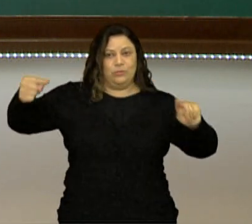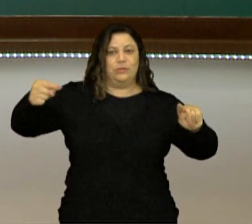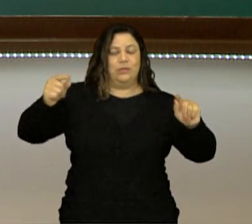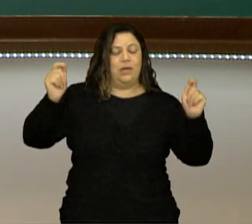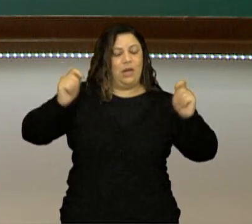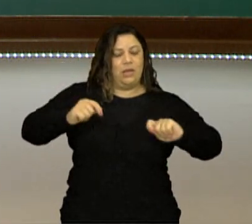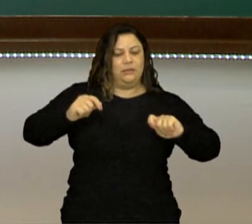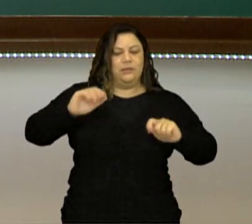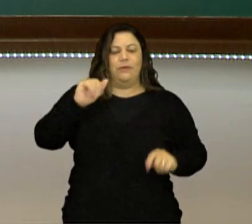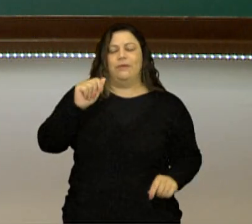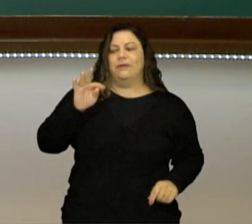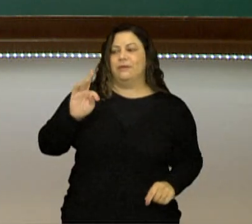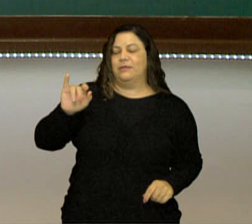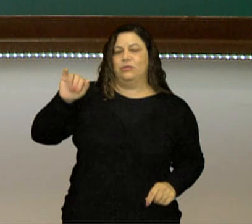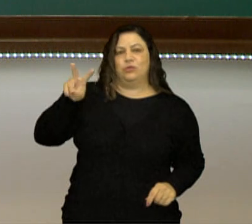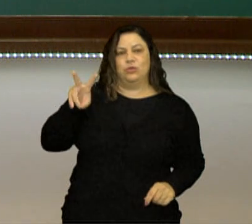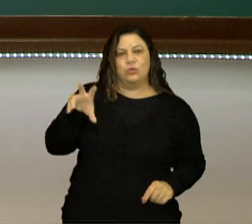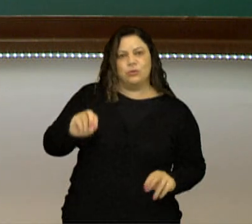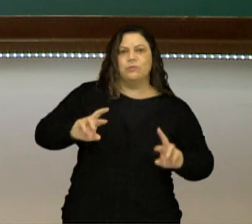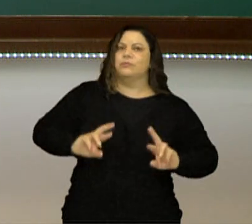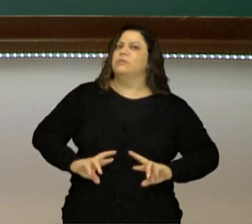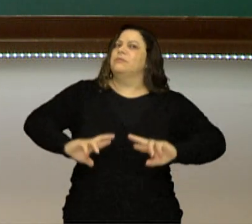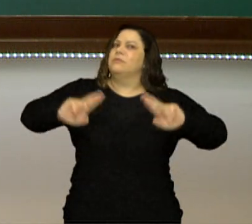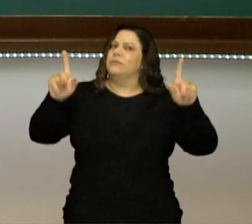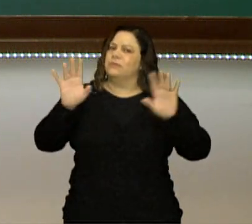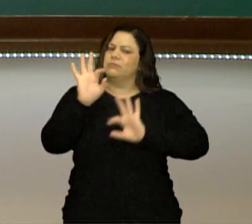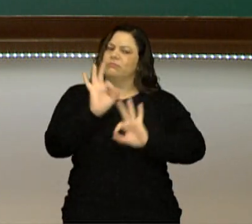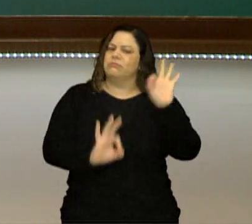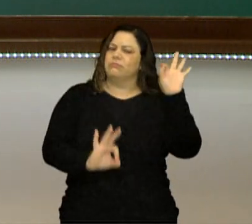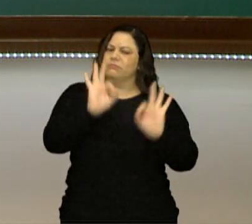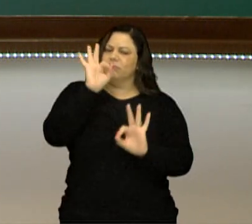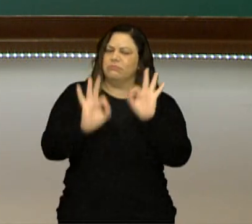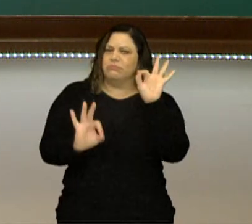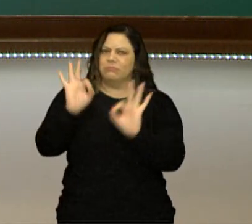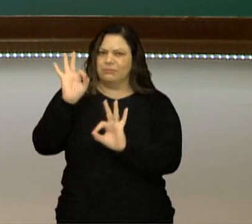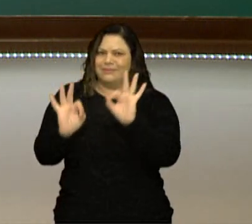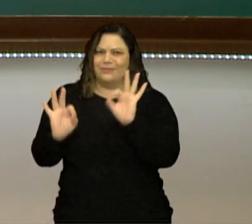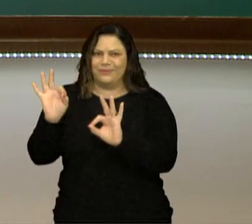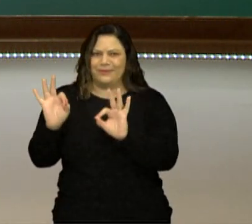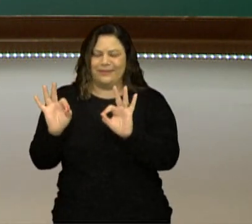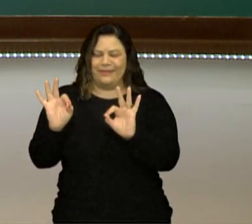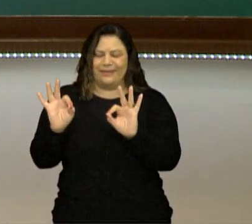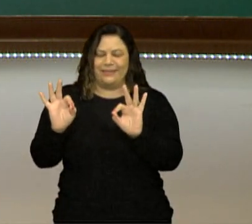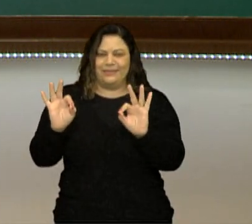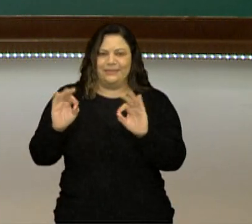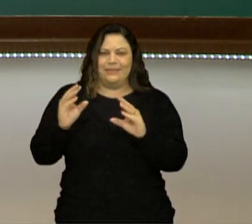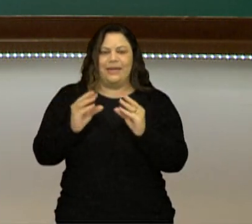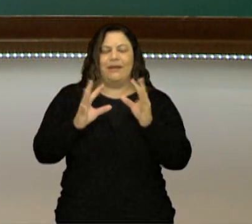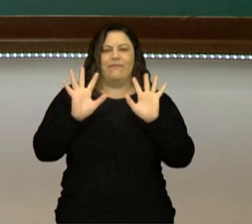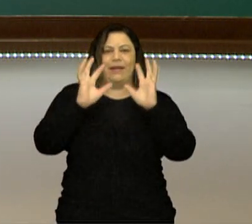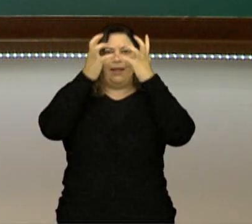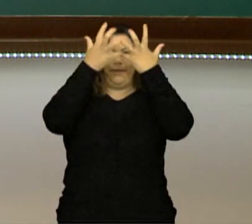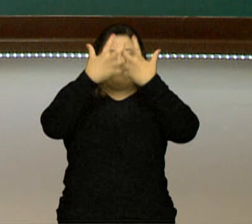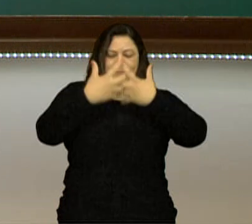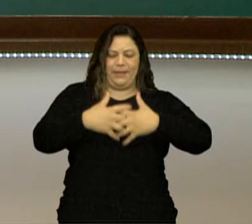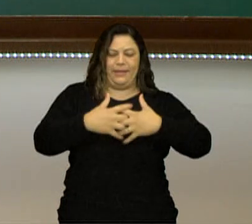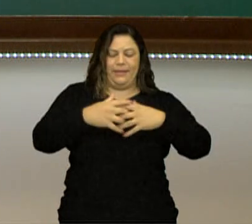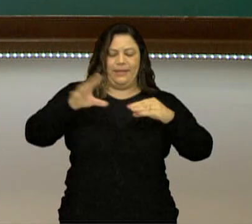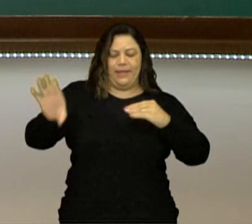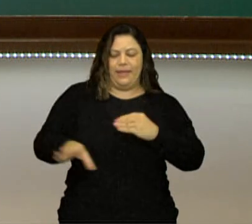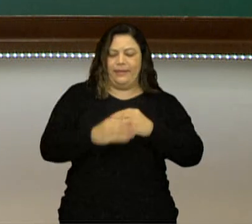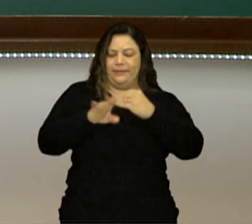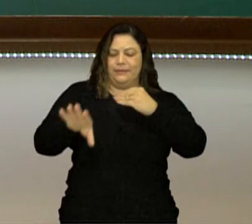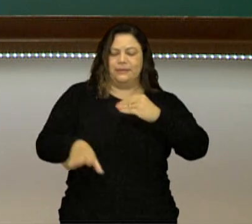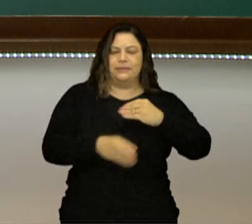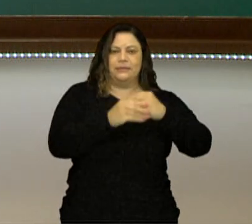maneira diferenciada e muitas vezes ocorre aquela reorganização, aquele splicing, que vai reordenar ali as partes,